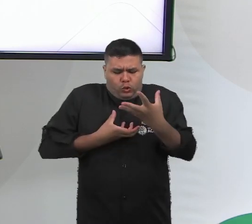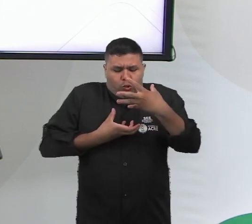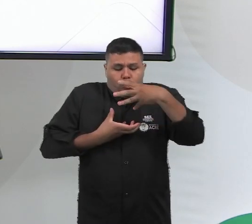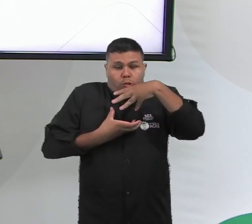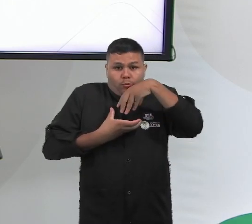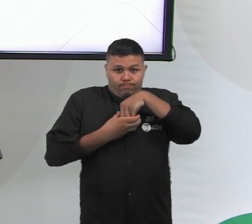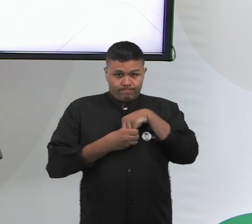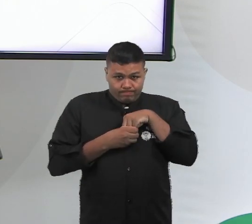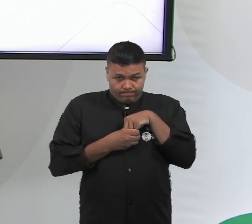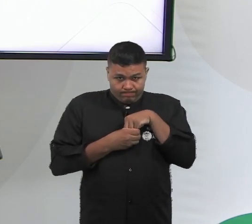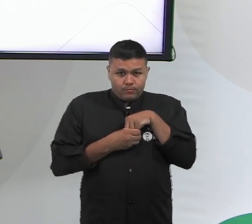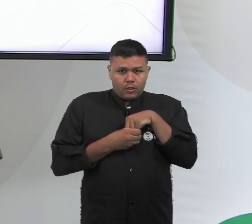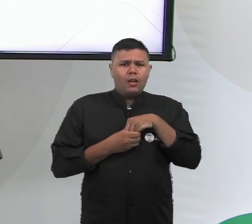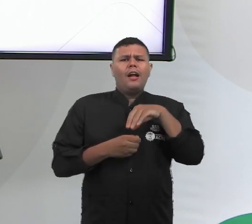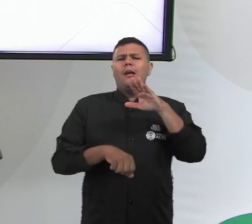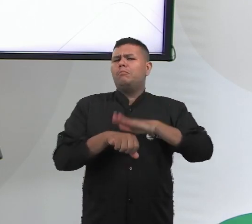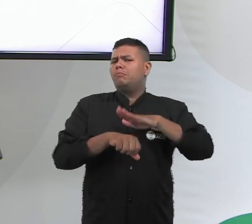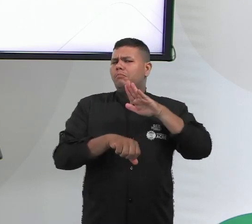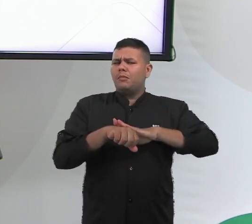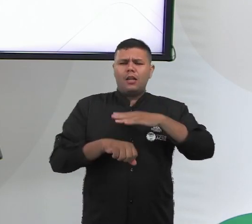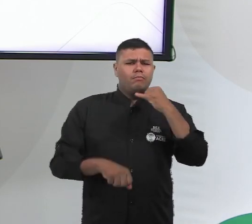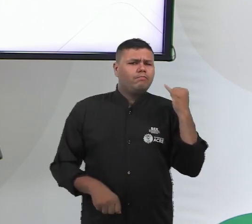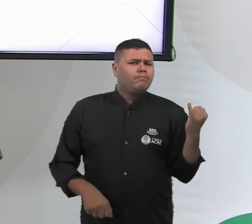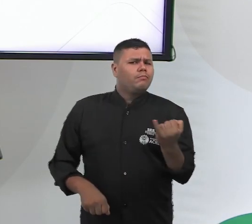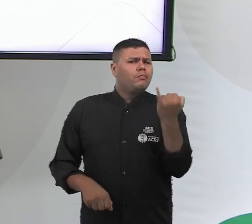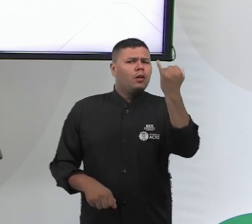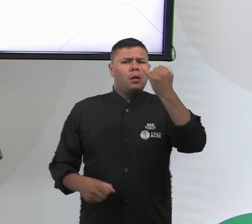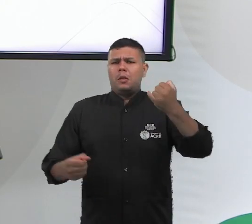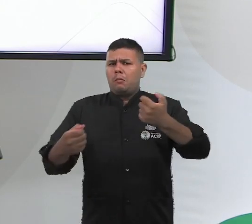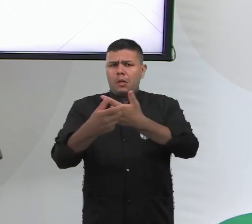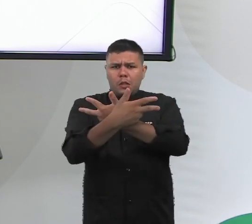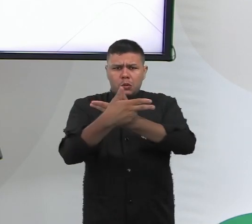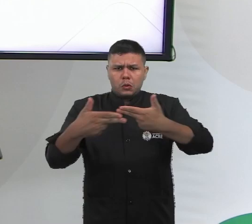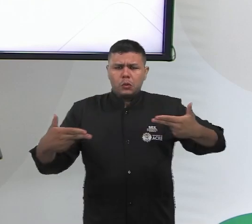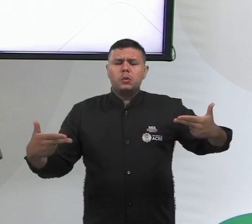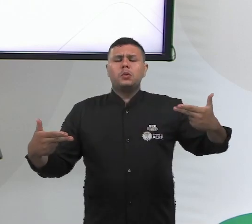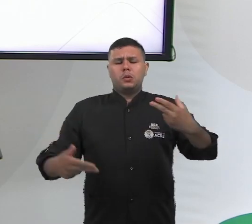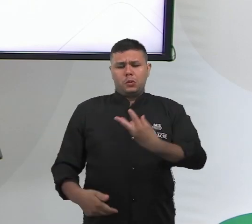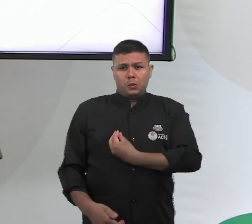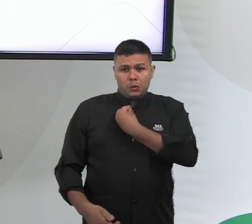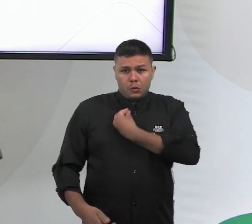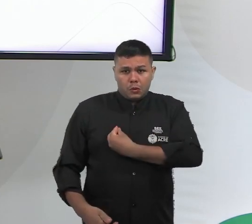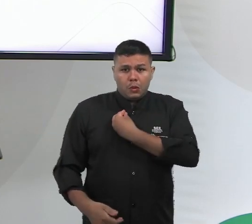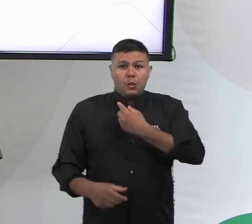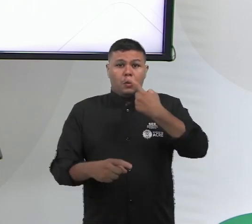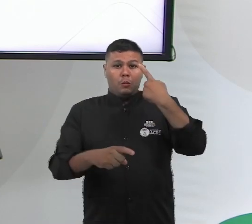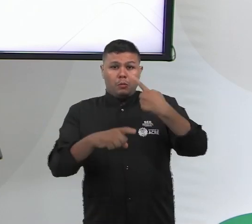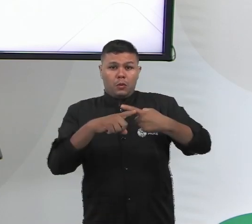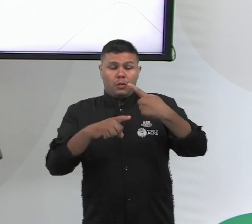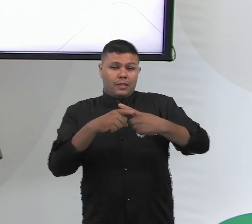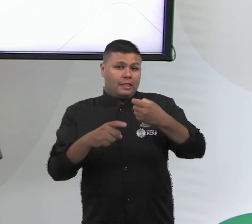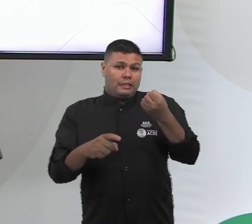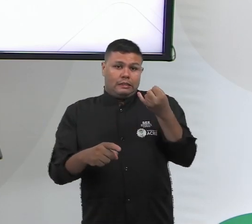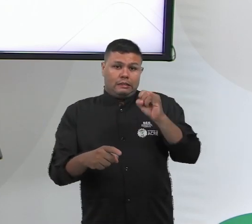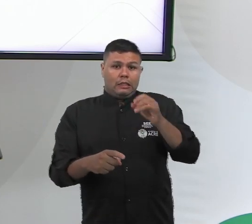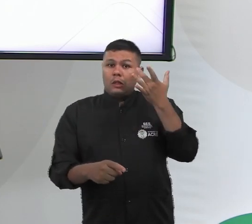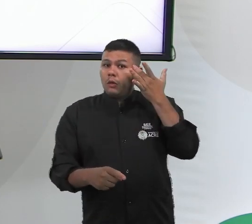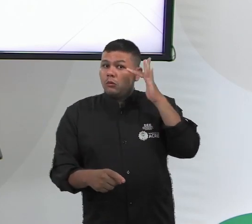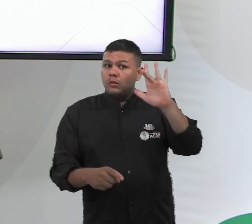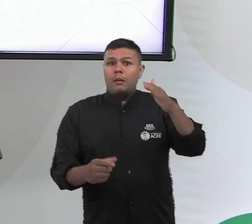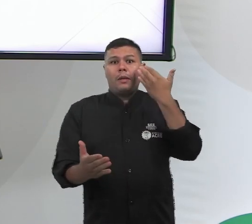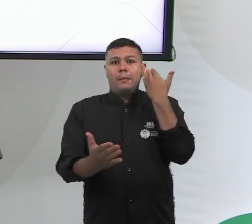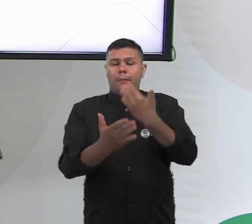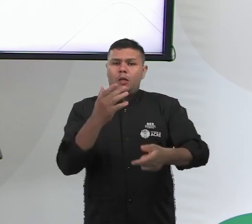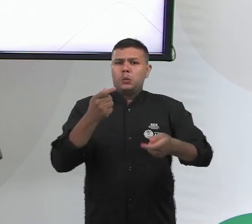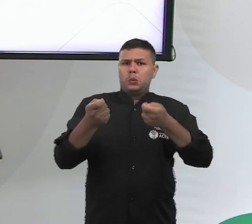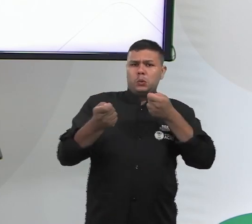interno, ele é muito importante, para algumas circunstâncias da nossa vida. Porque se você perde o controle, às vezes não